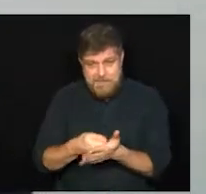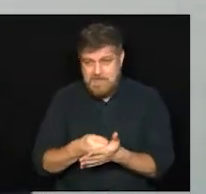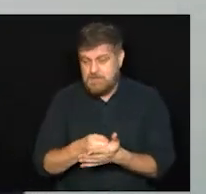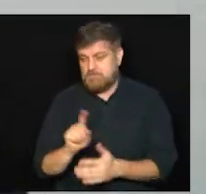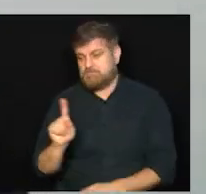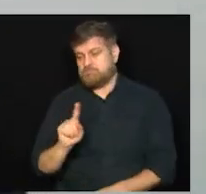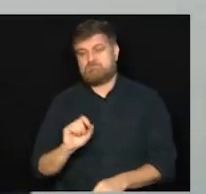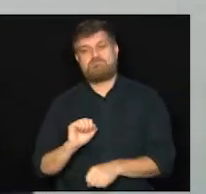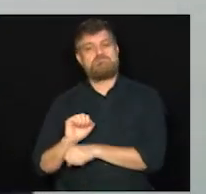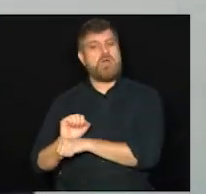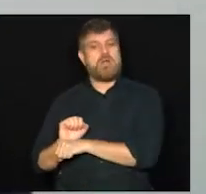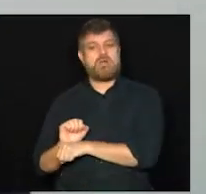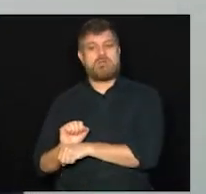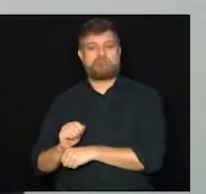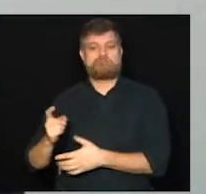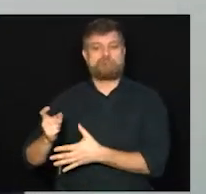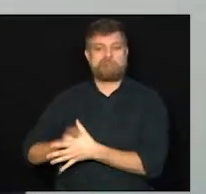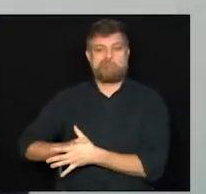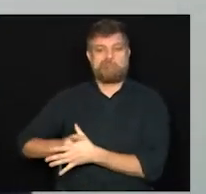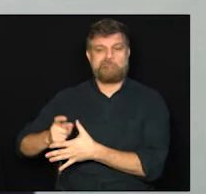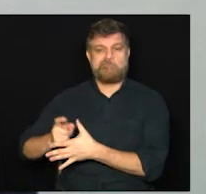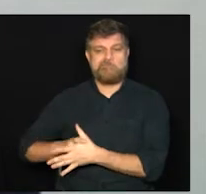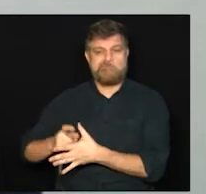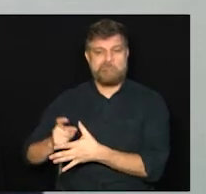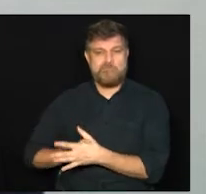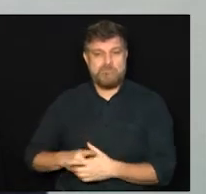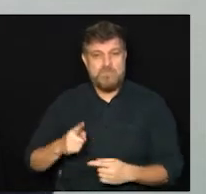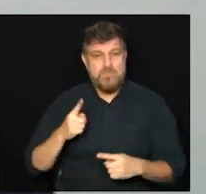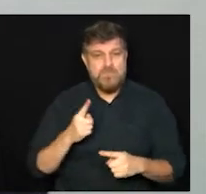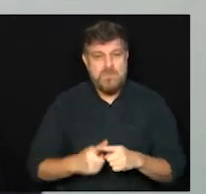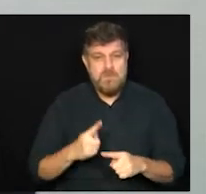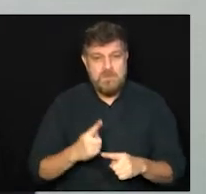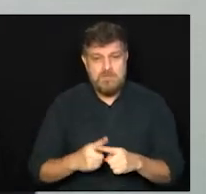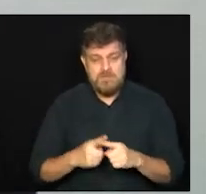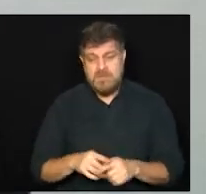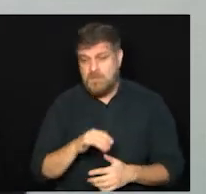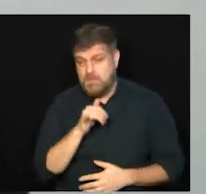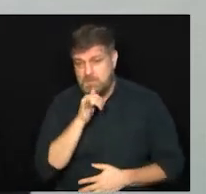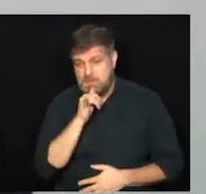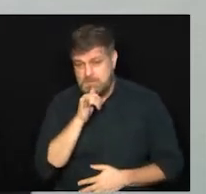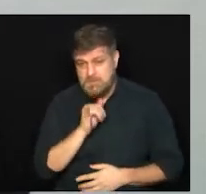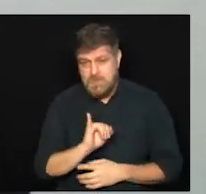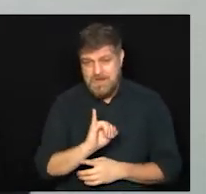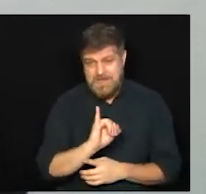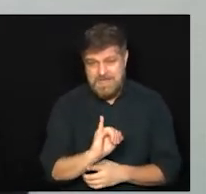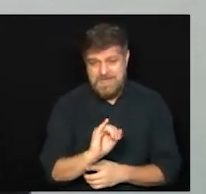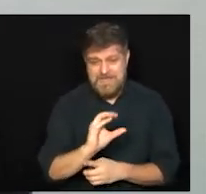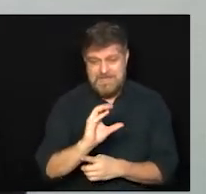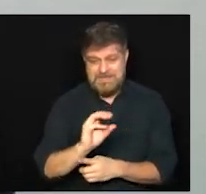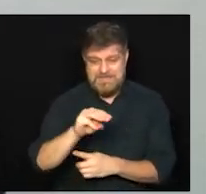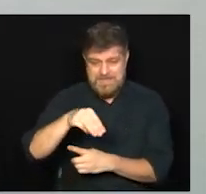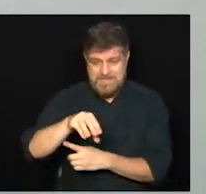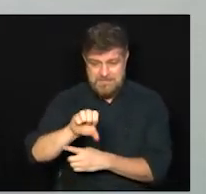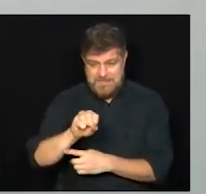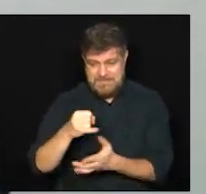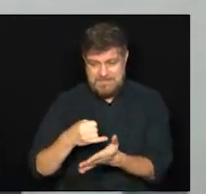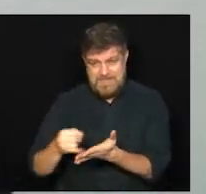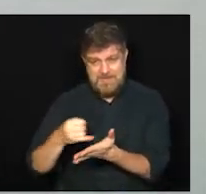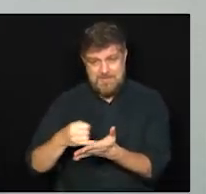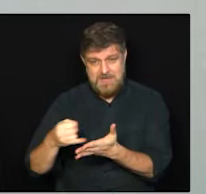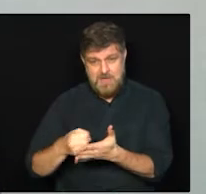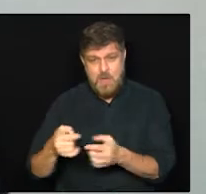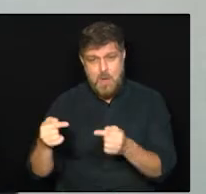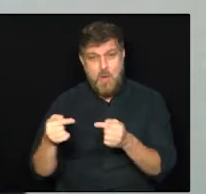Essas foram as principais ações, até porque, por exemplo, o ICMS ele é relativo ao faturamento,